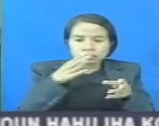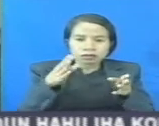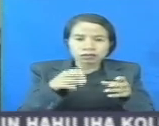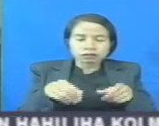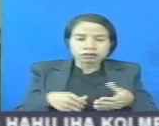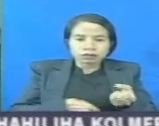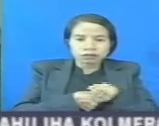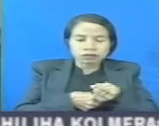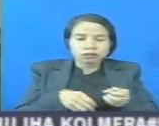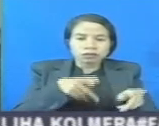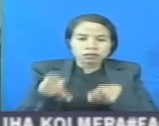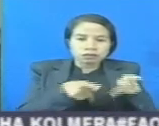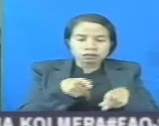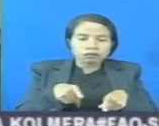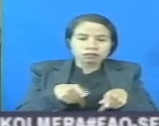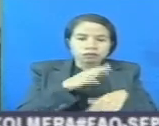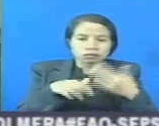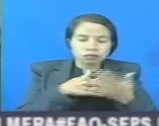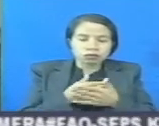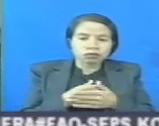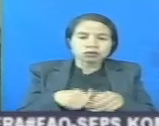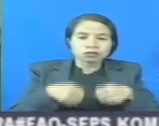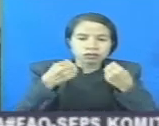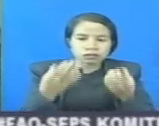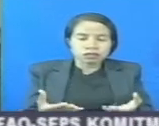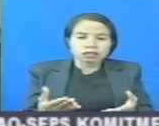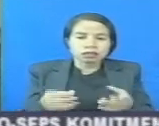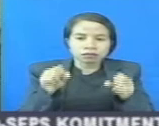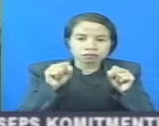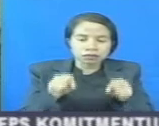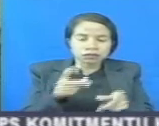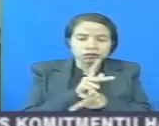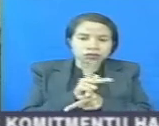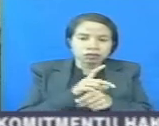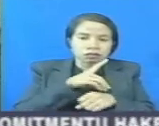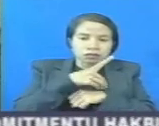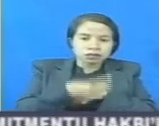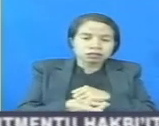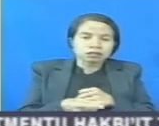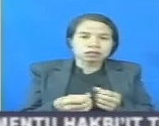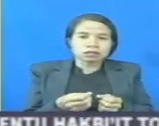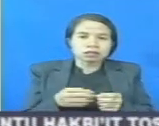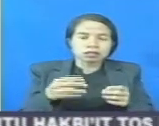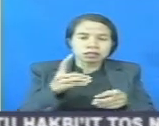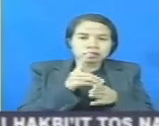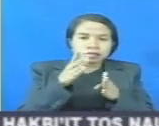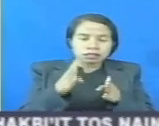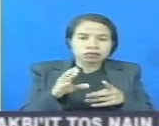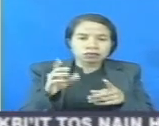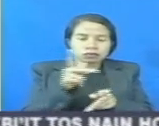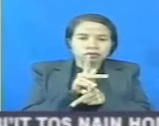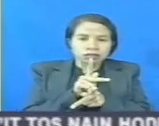o inusabele hasai resiliência, ou o inusabele halo prevenção do desastre sira. Diretor-Geral de